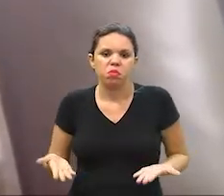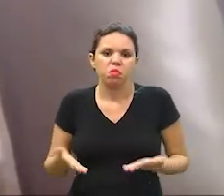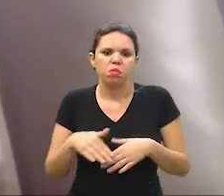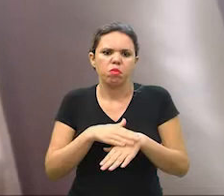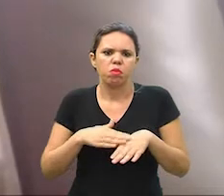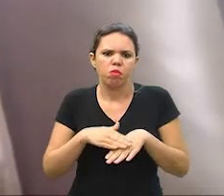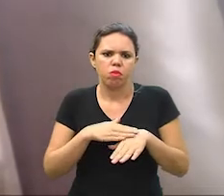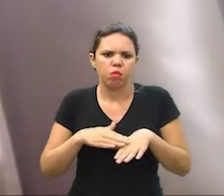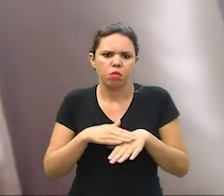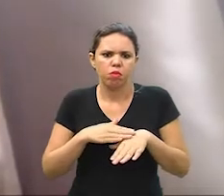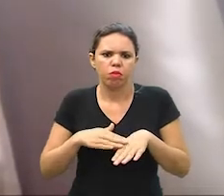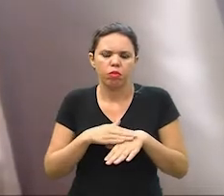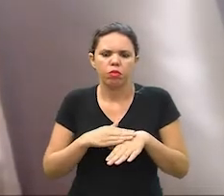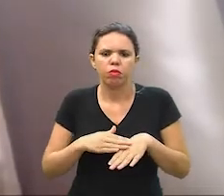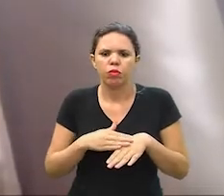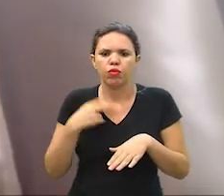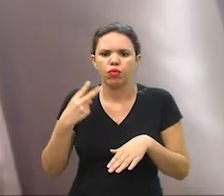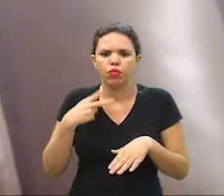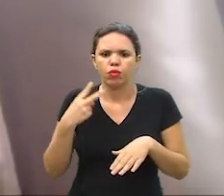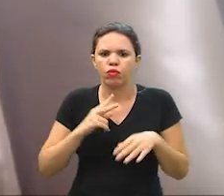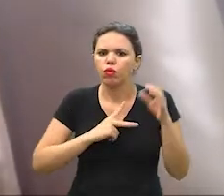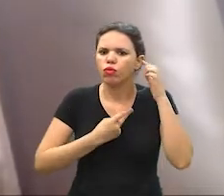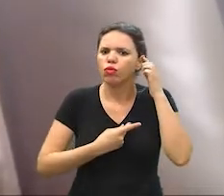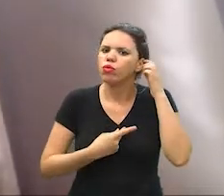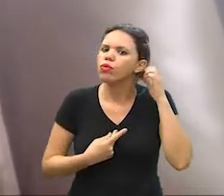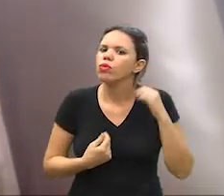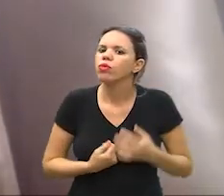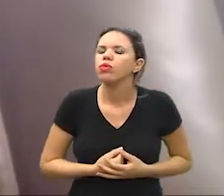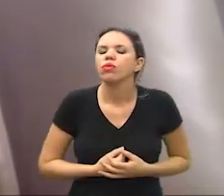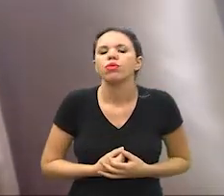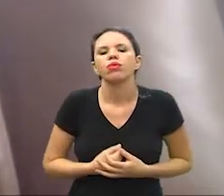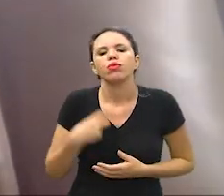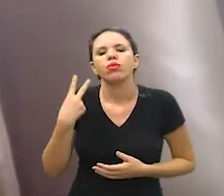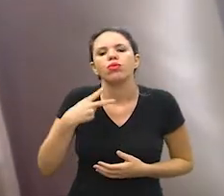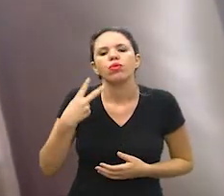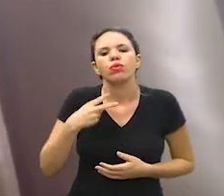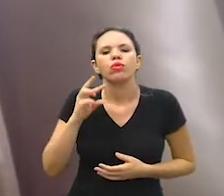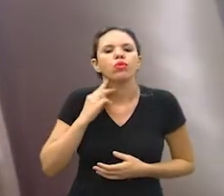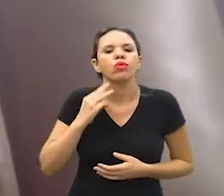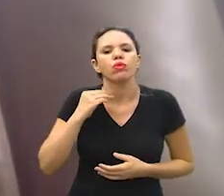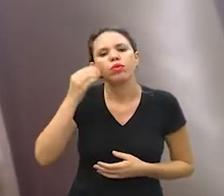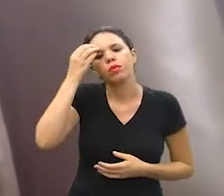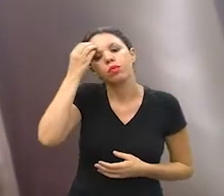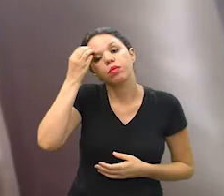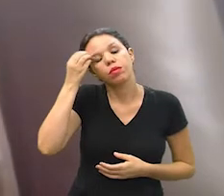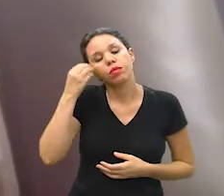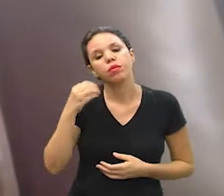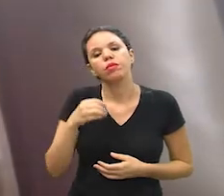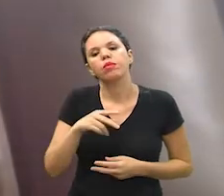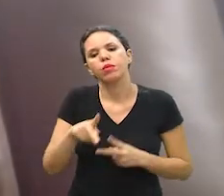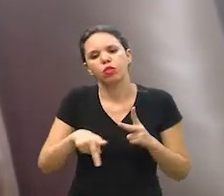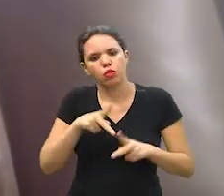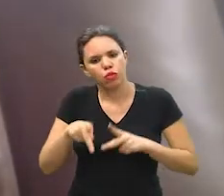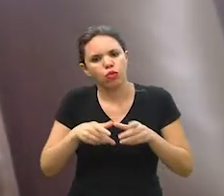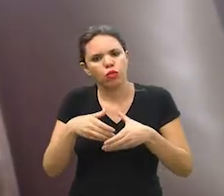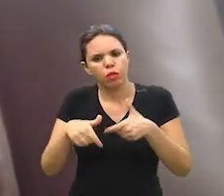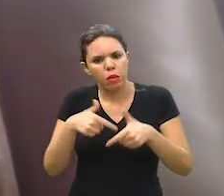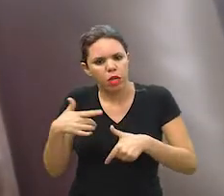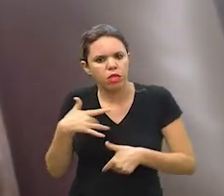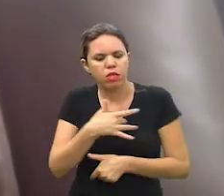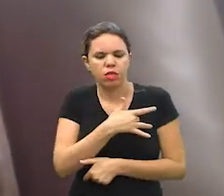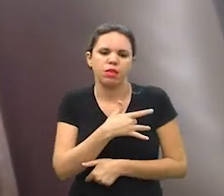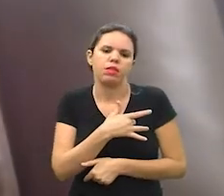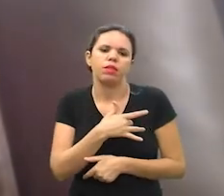Conversar com o vereador Paulo Haddad e o vereador Cecílio, que são também da Comissão de